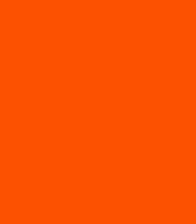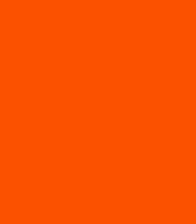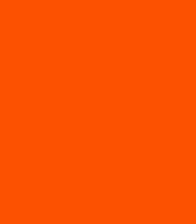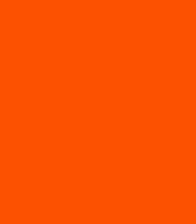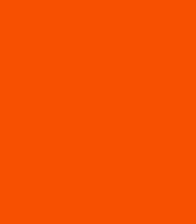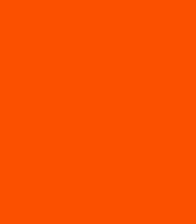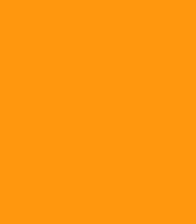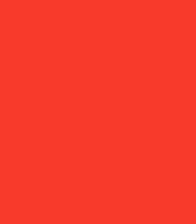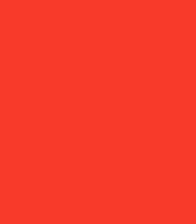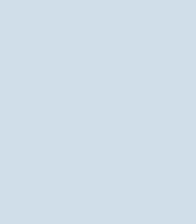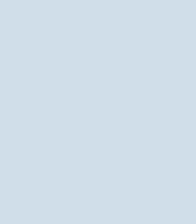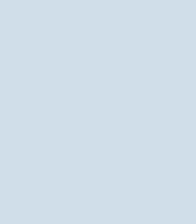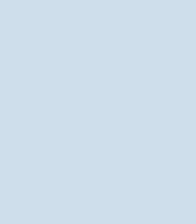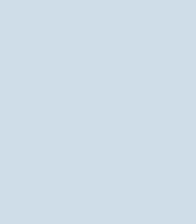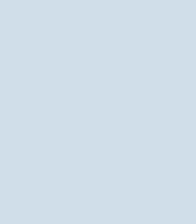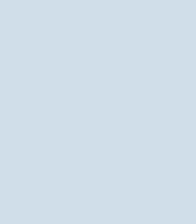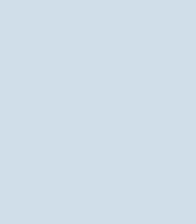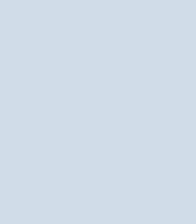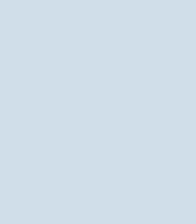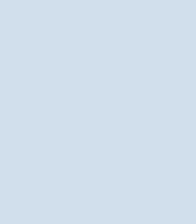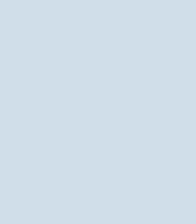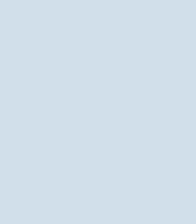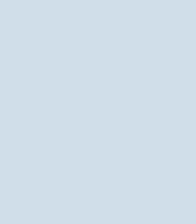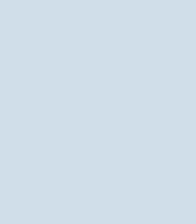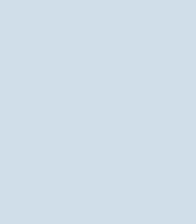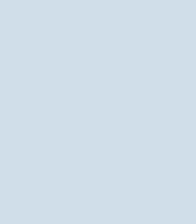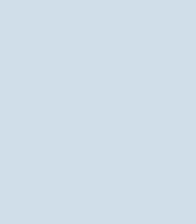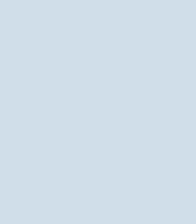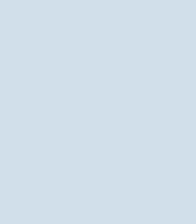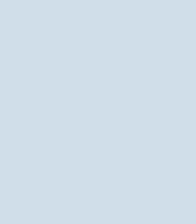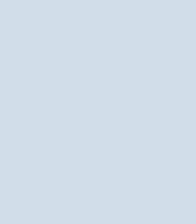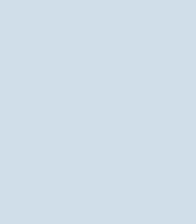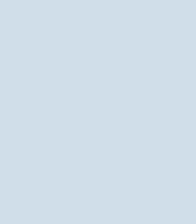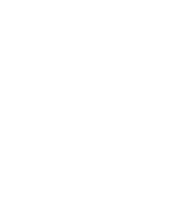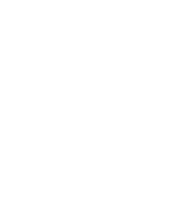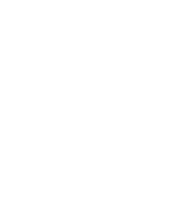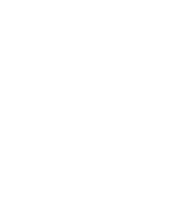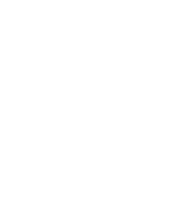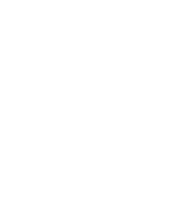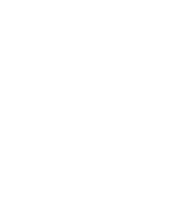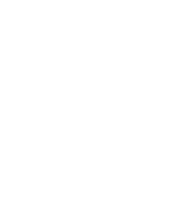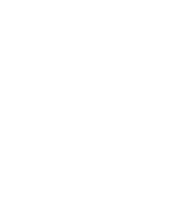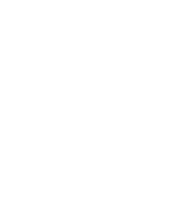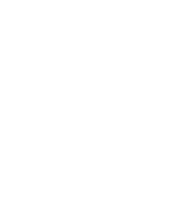Poder Monitor. Acesse agora e ganhe 30 dias grátis.